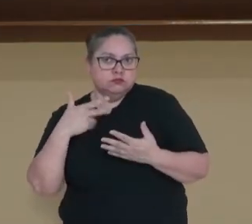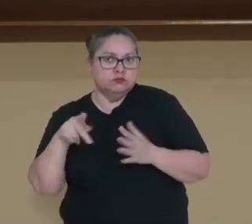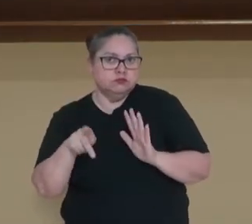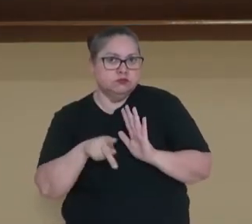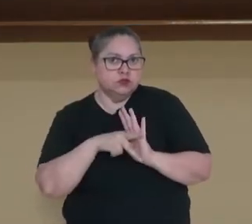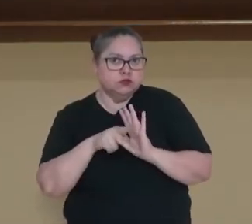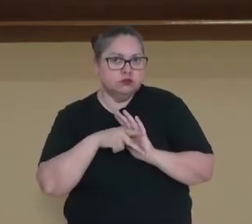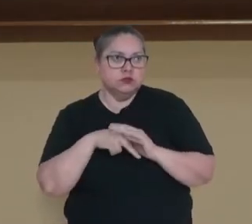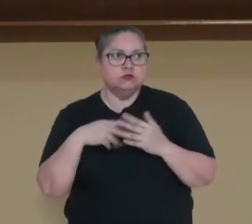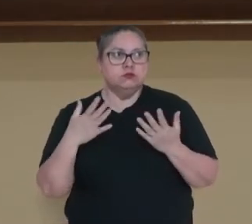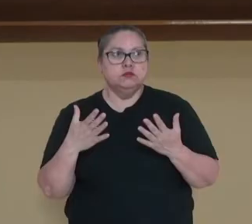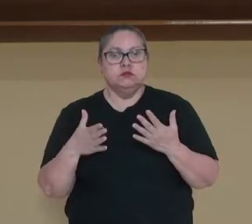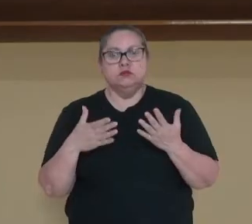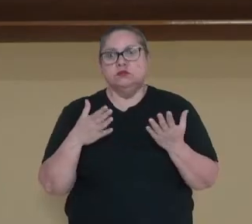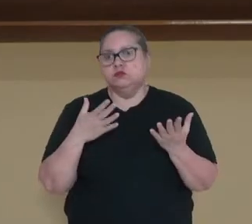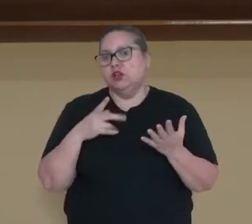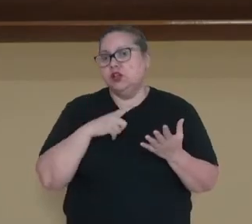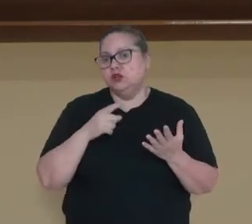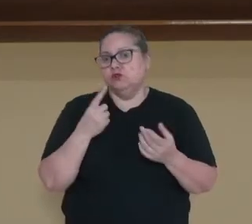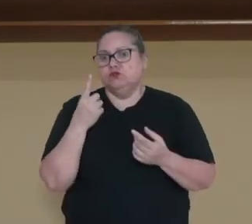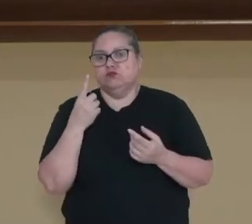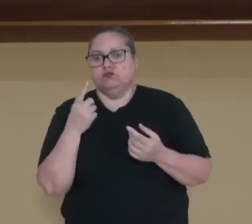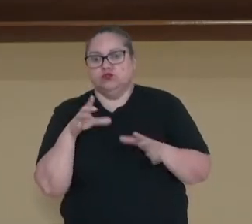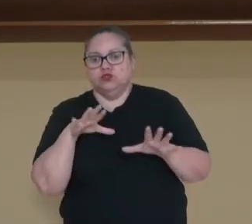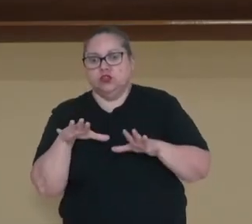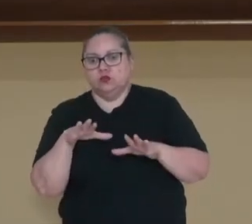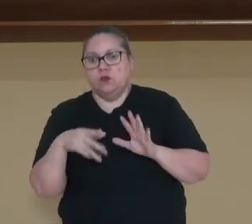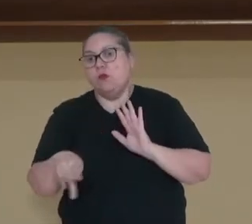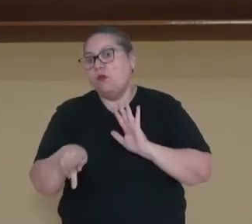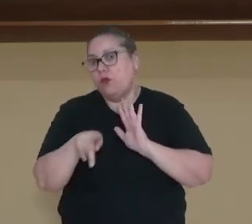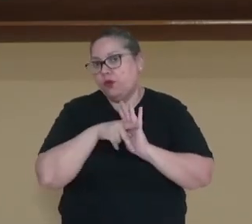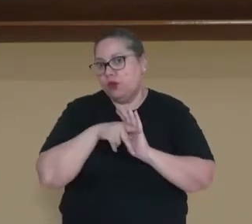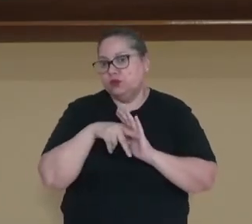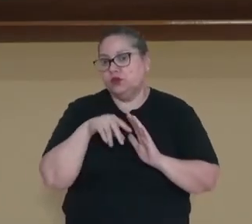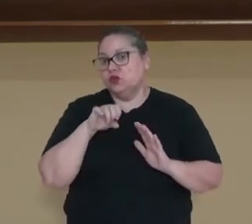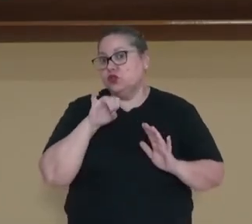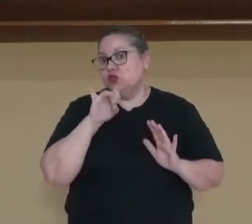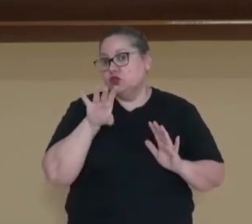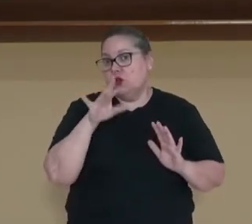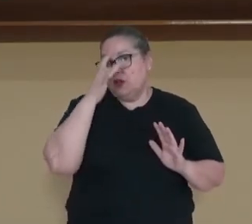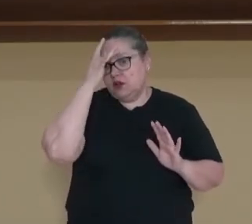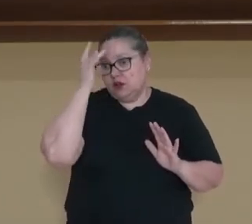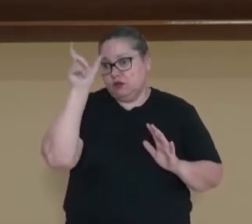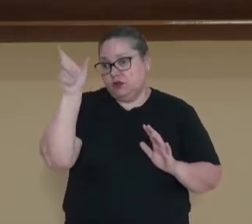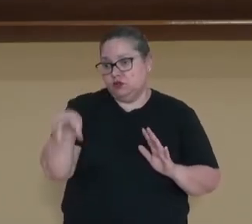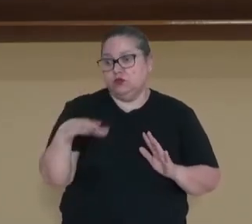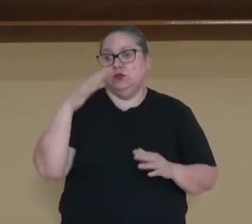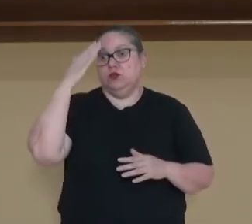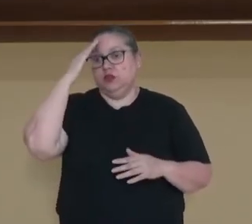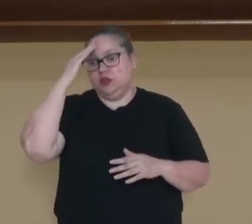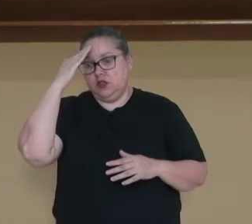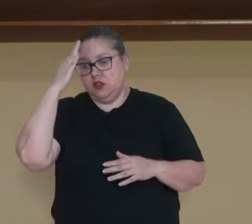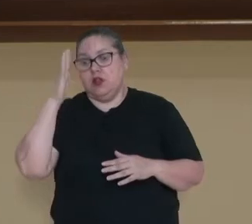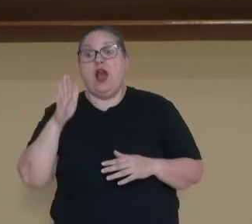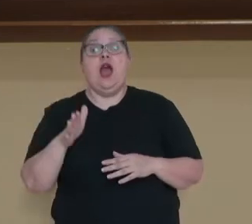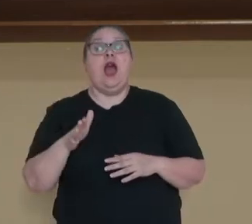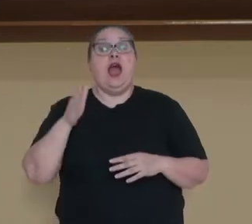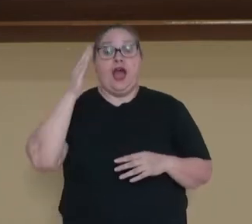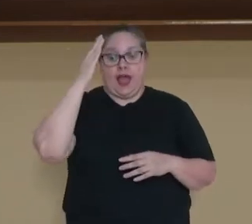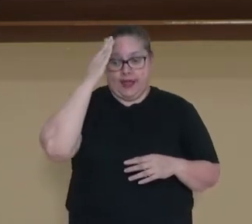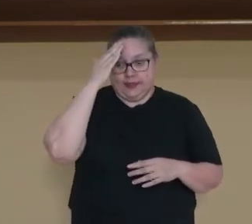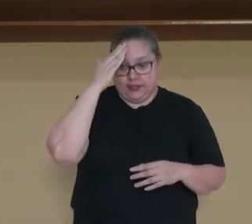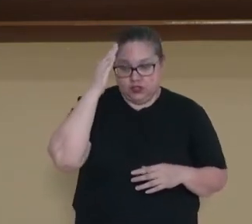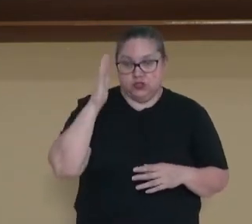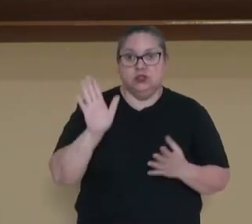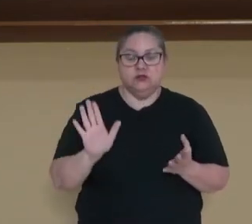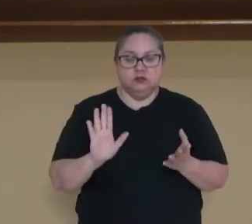vezes até, né, existe um gesto lá específico que só aquela pessoa entende, quando você faz a outra pessoa entende,